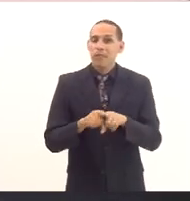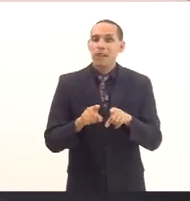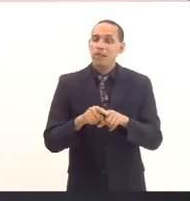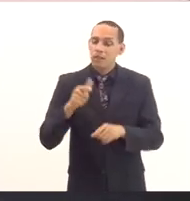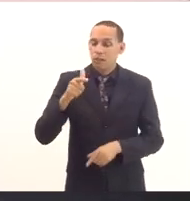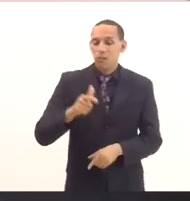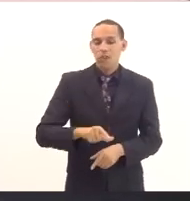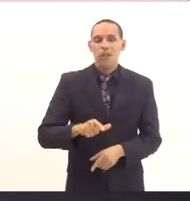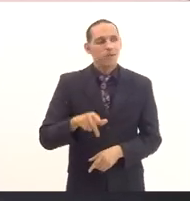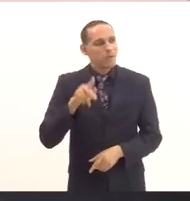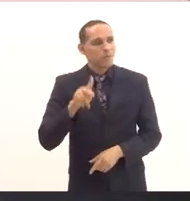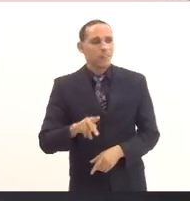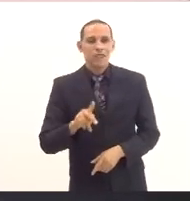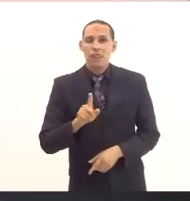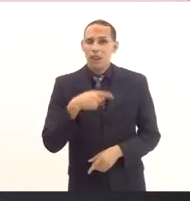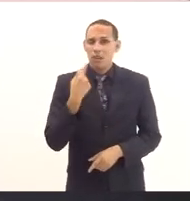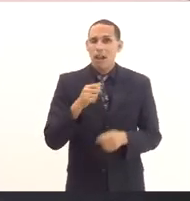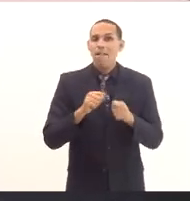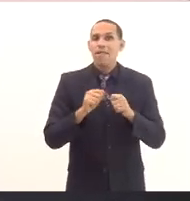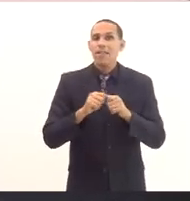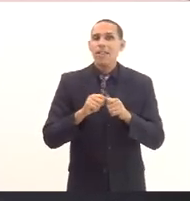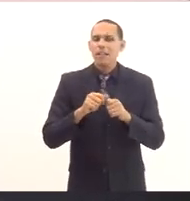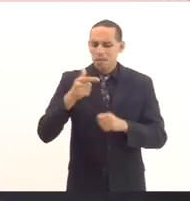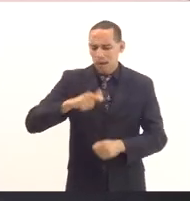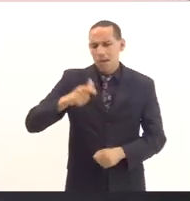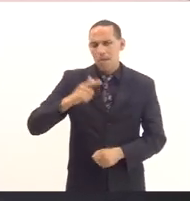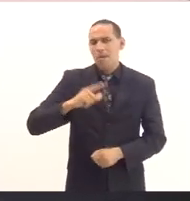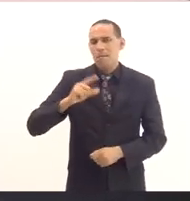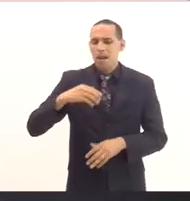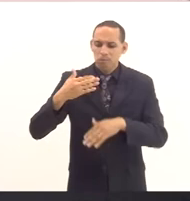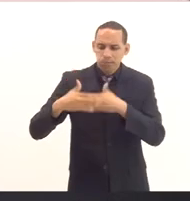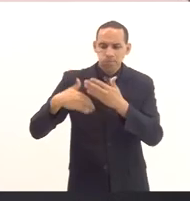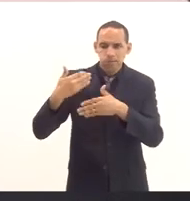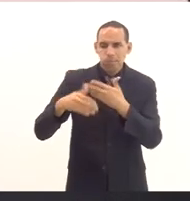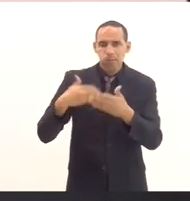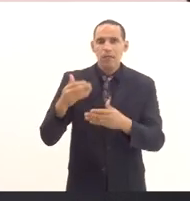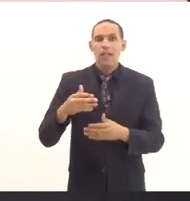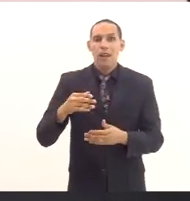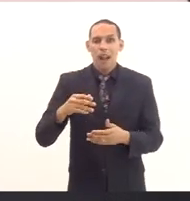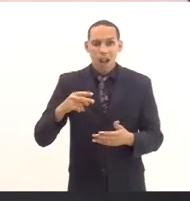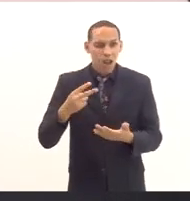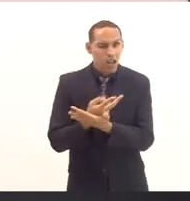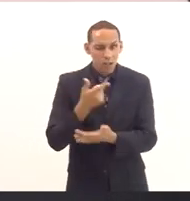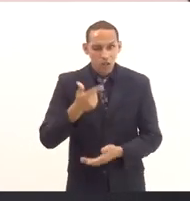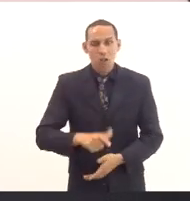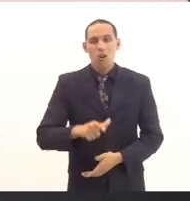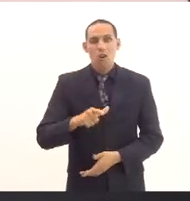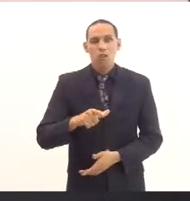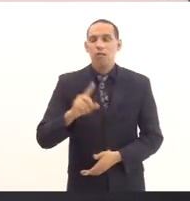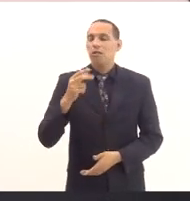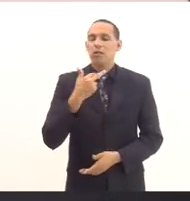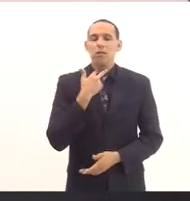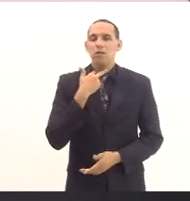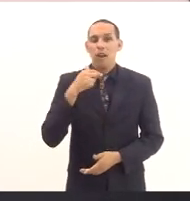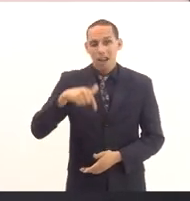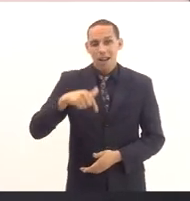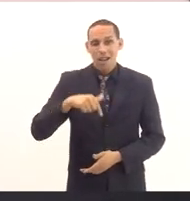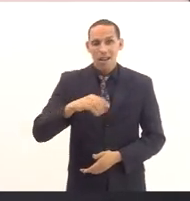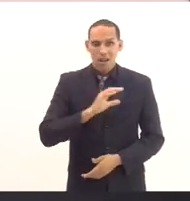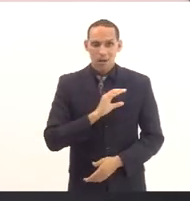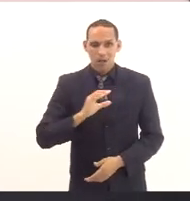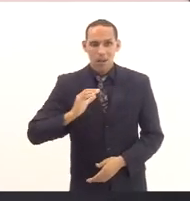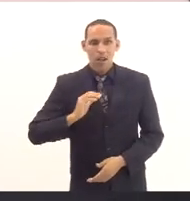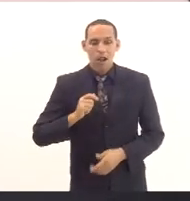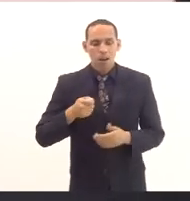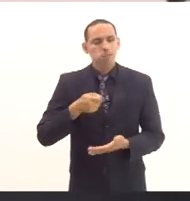presidente as nossas próximas providências aí para que isso não se repita essa essa comissão tem obrigação de